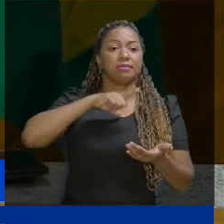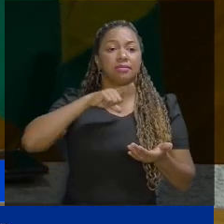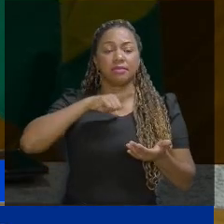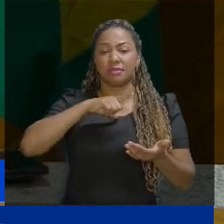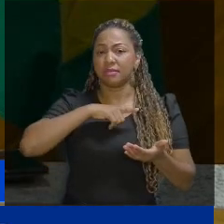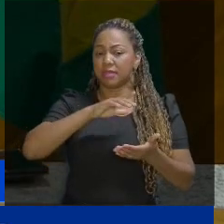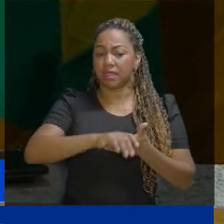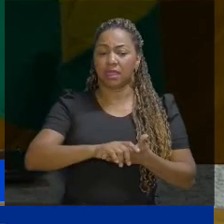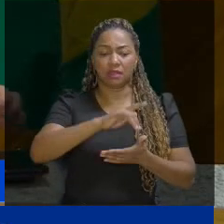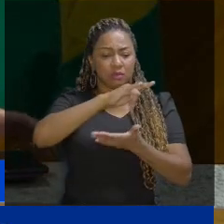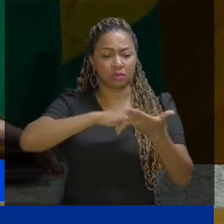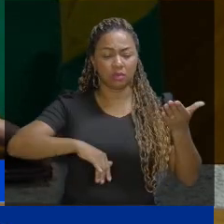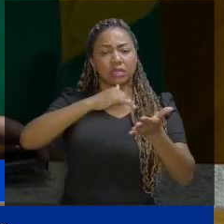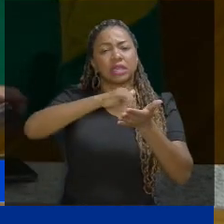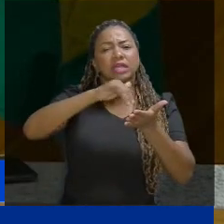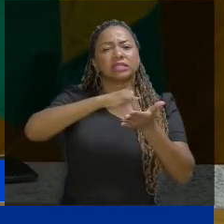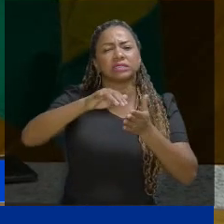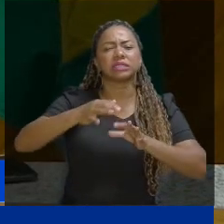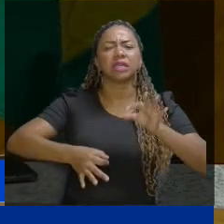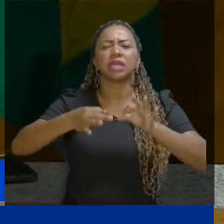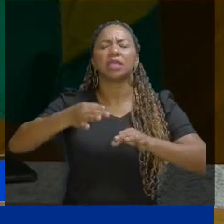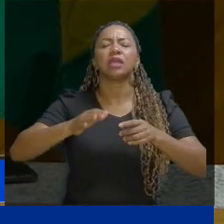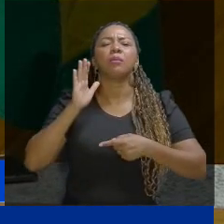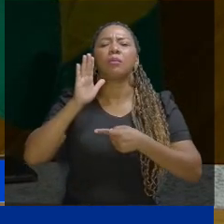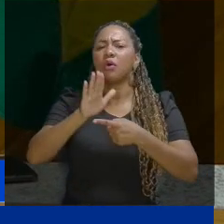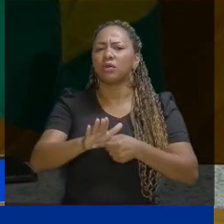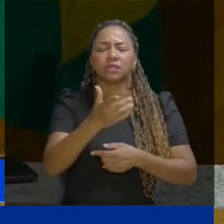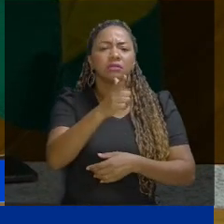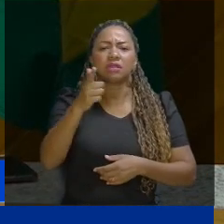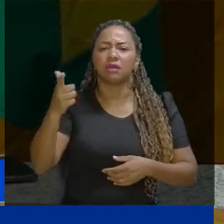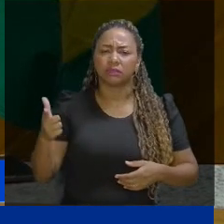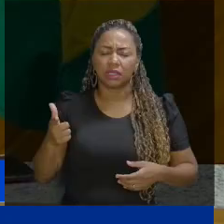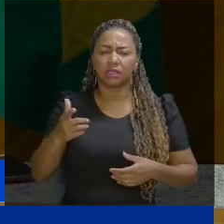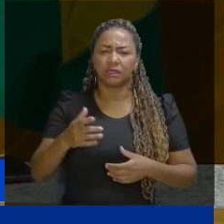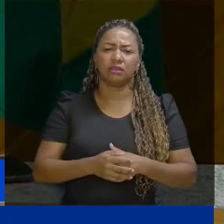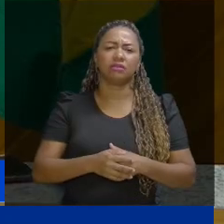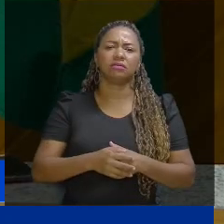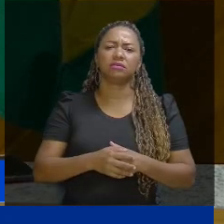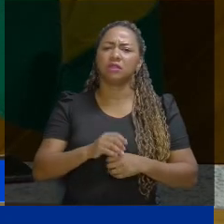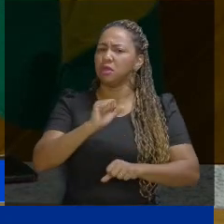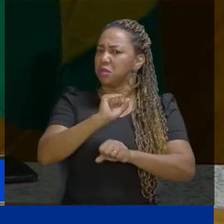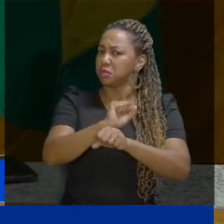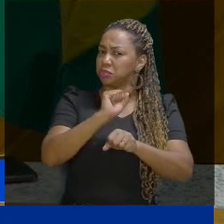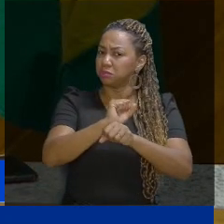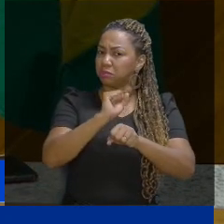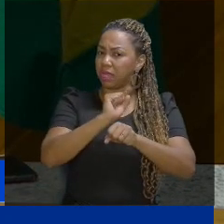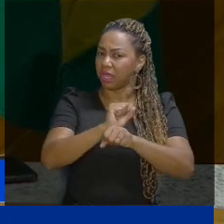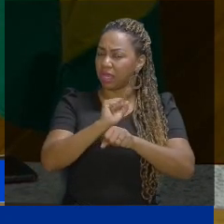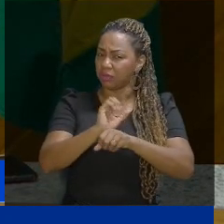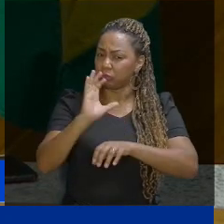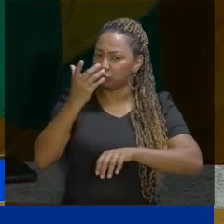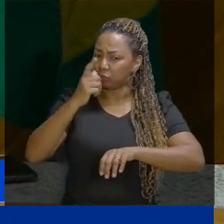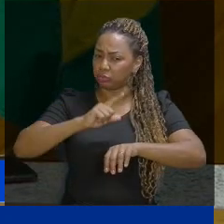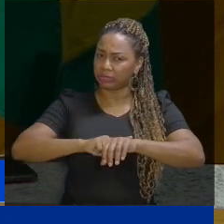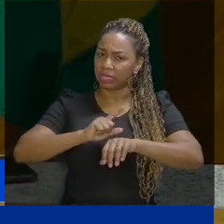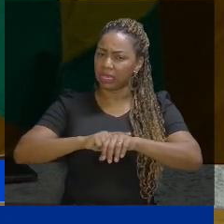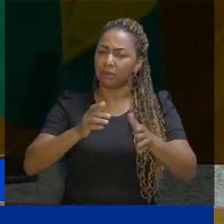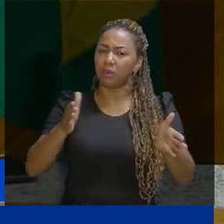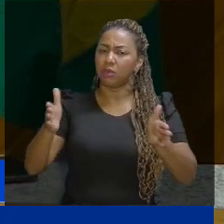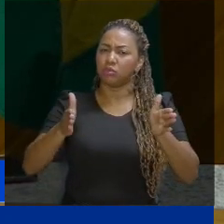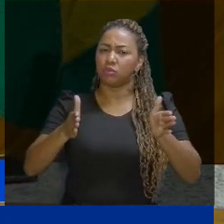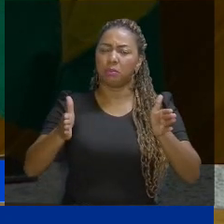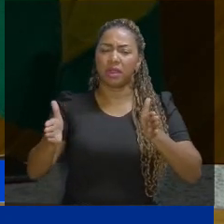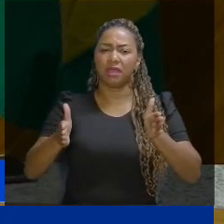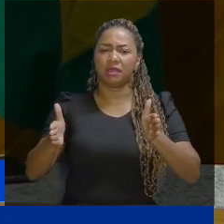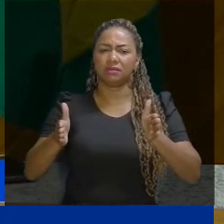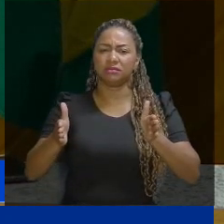certidão da Secretaria Judicial que demonstra que não houve o aguardo do tempo recursal do